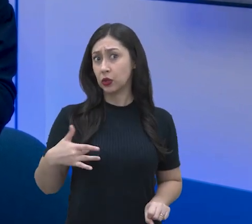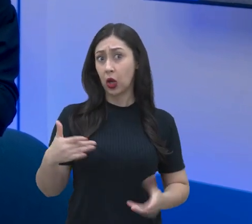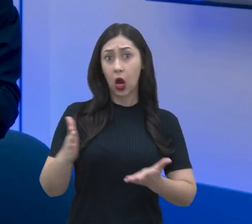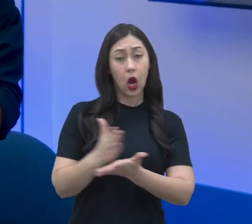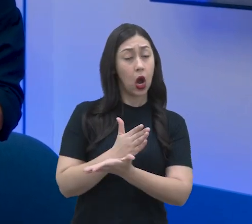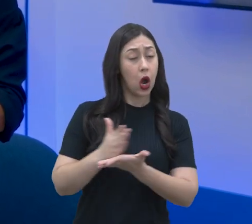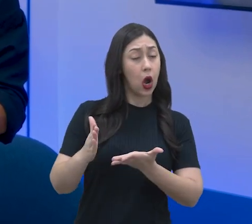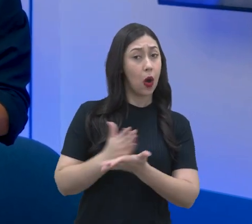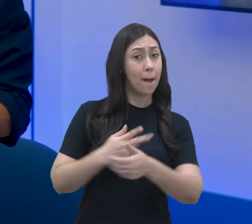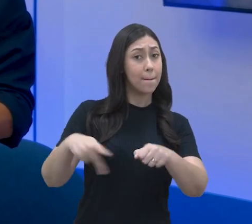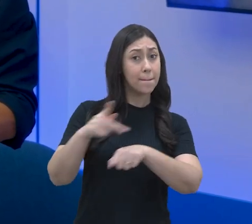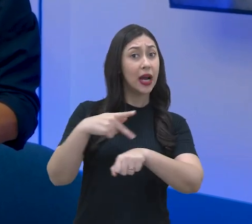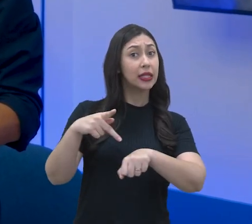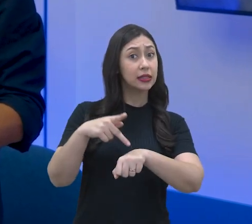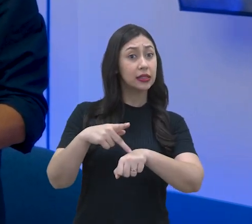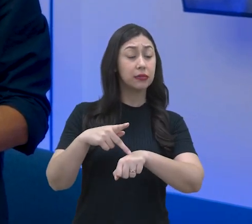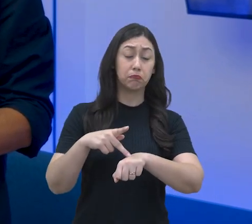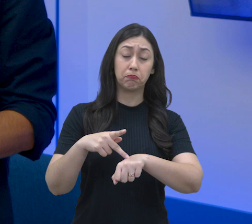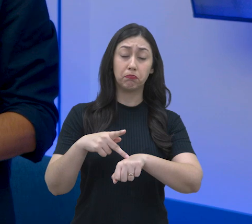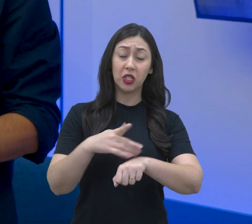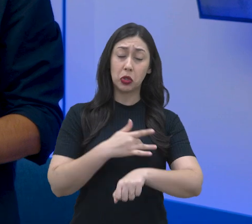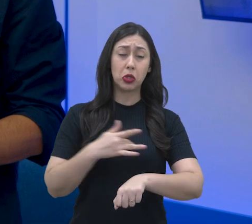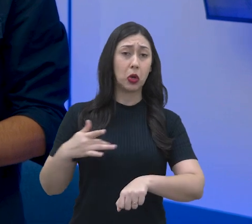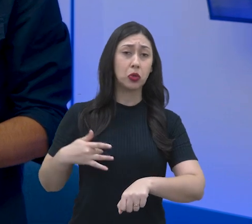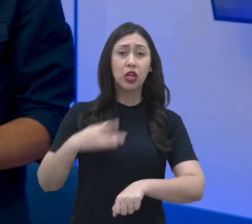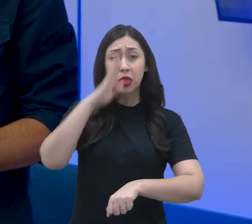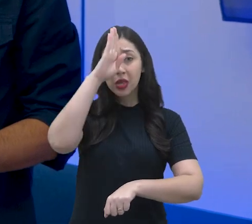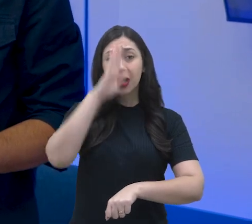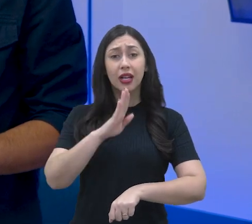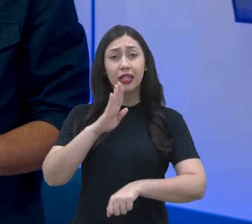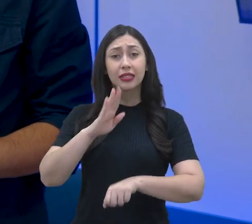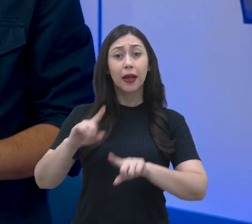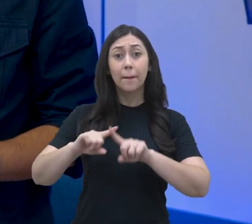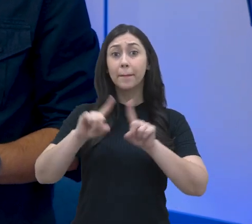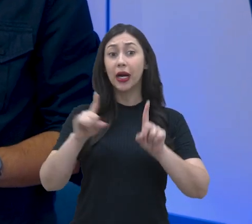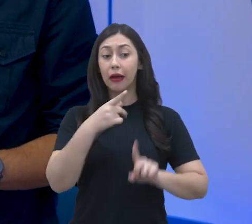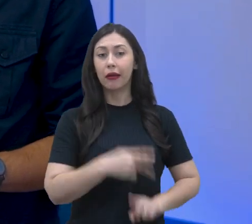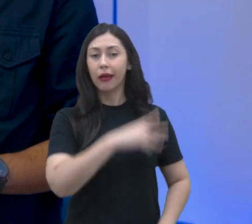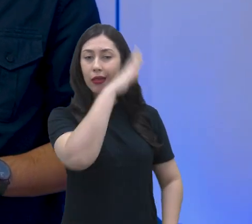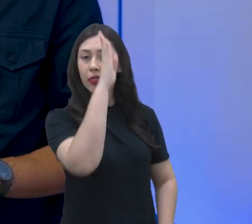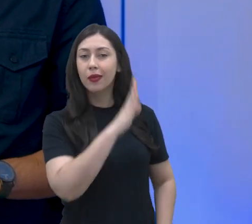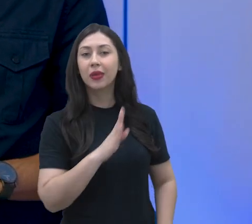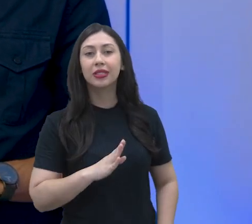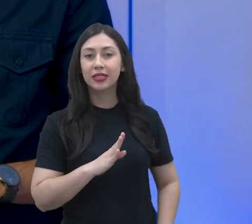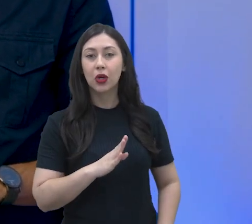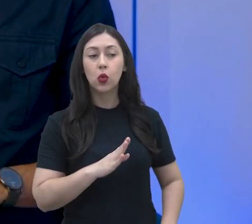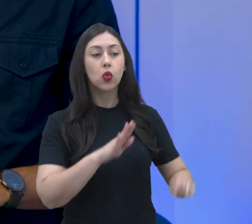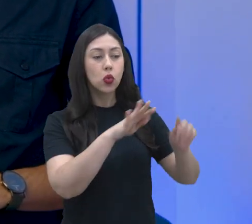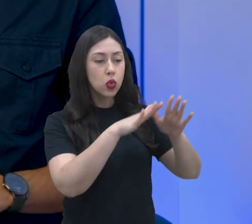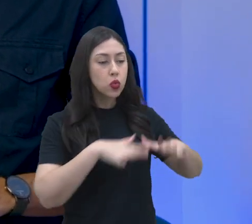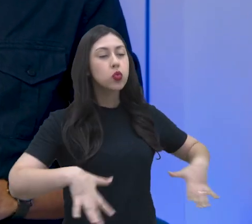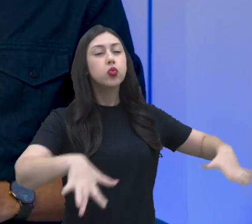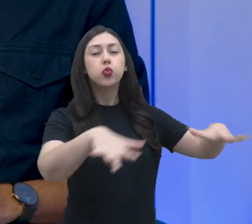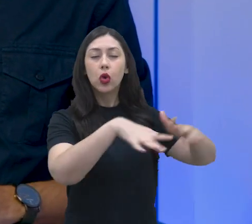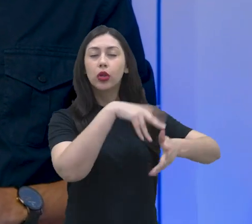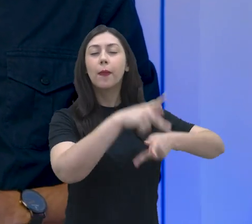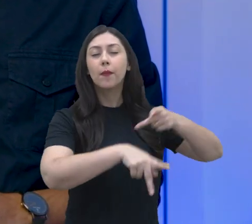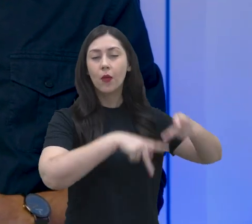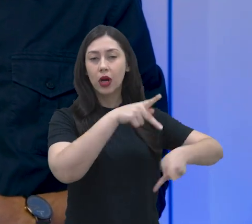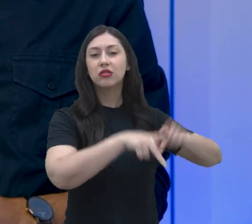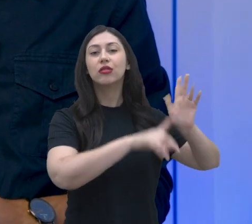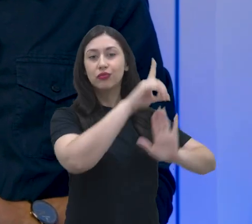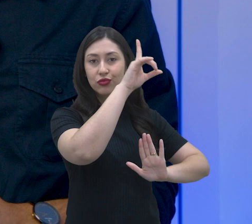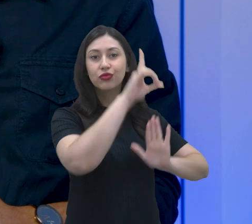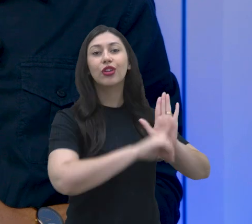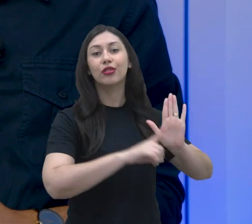países, o acesso não tem custos, mas, diferentemente do Brasil, a gratuidade cobre somente parte da população